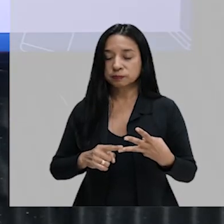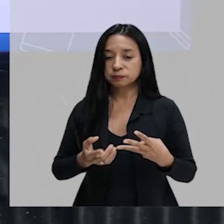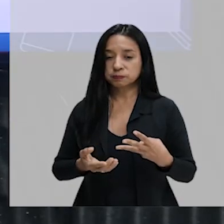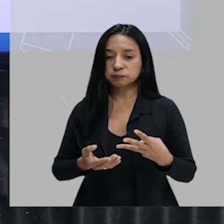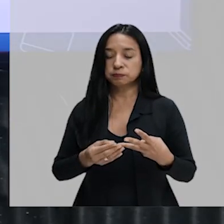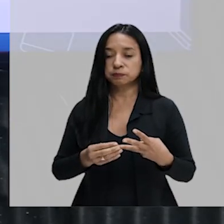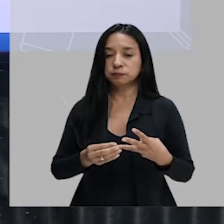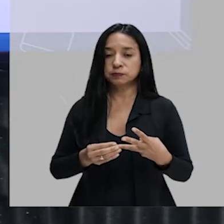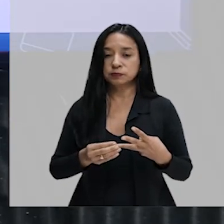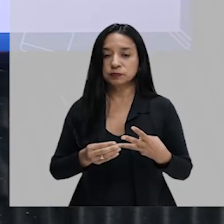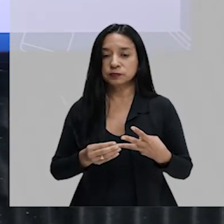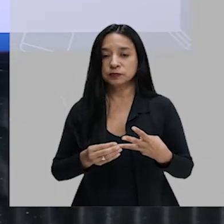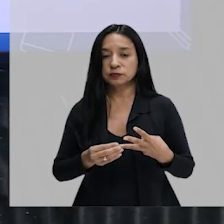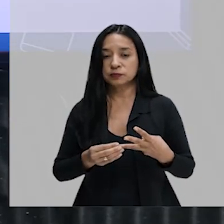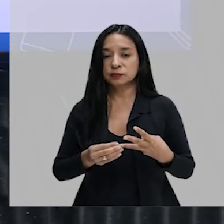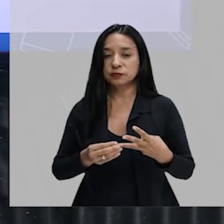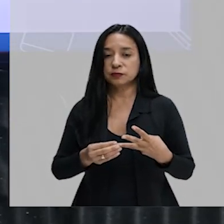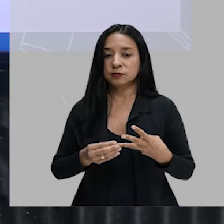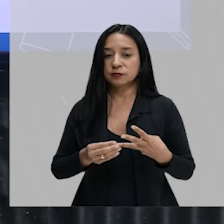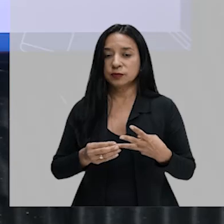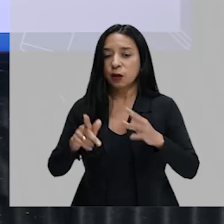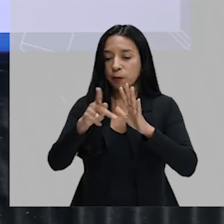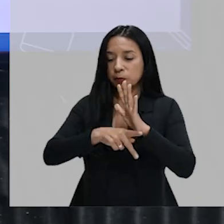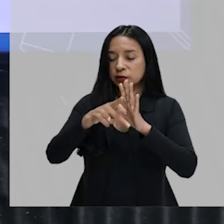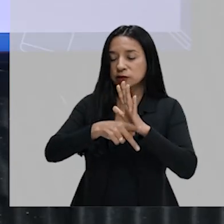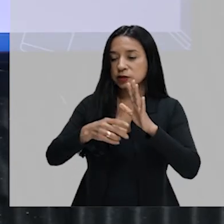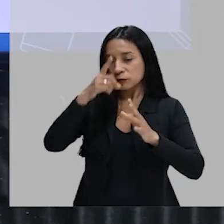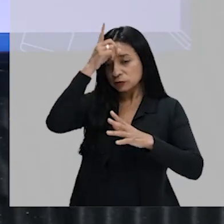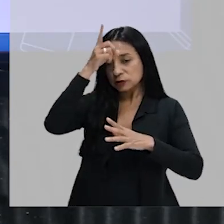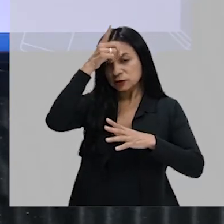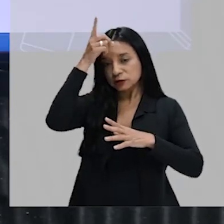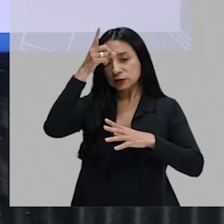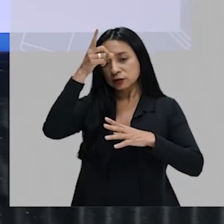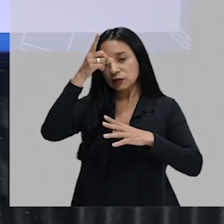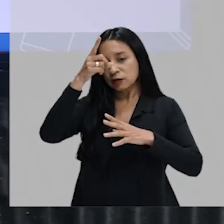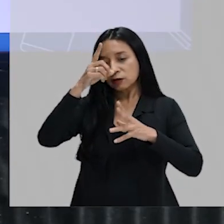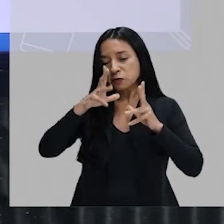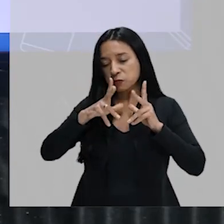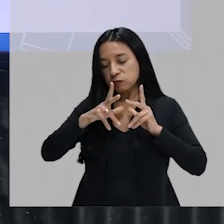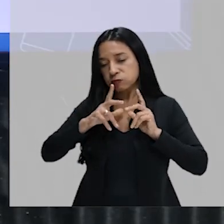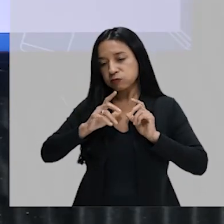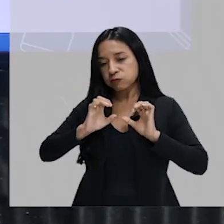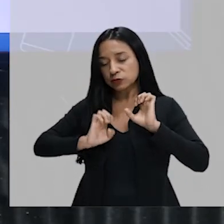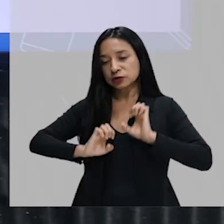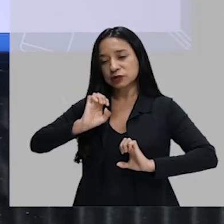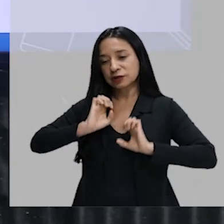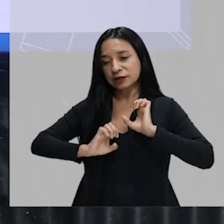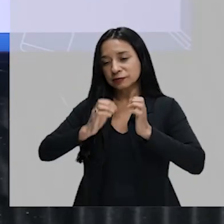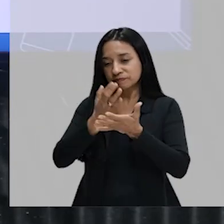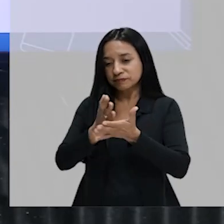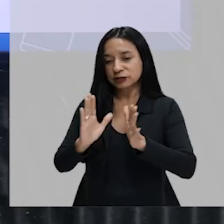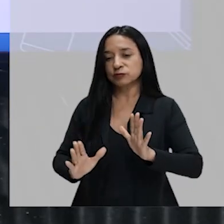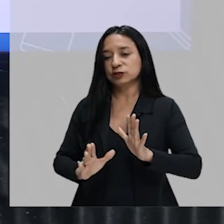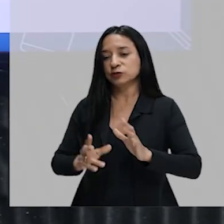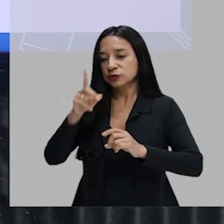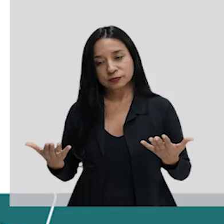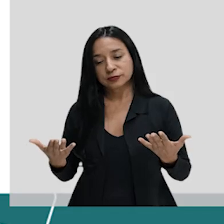princípio biocêntrico, justifica a capacidade da criatividade, que é quando conectada à